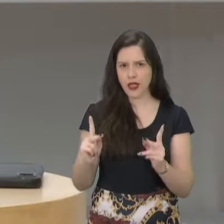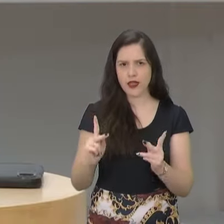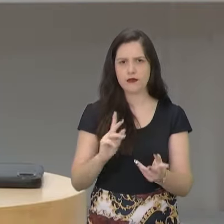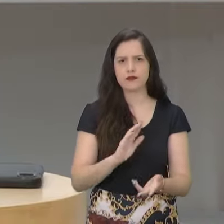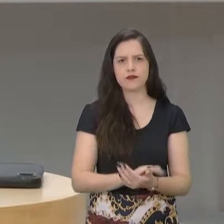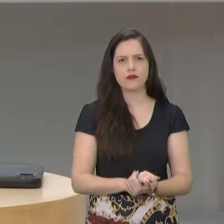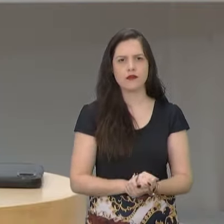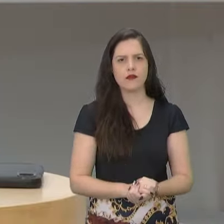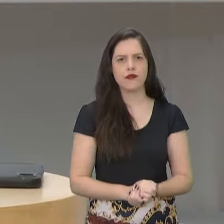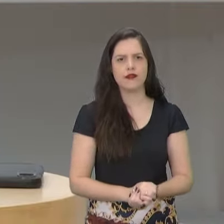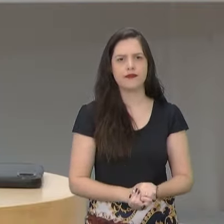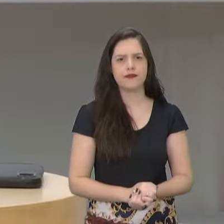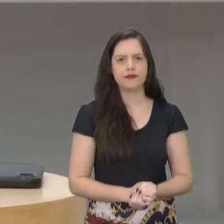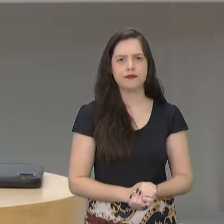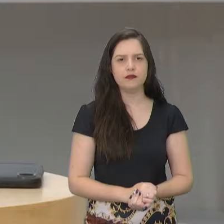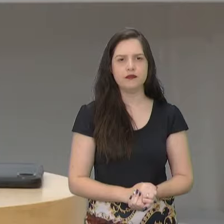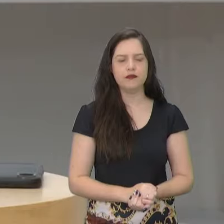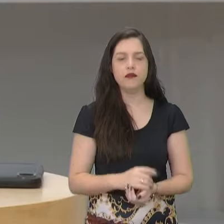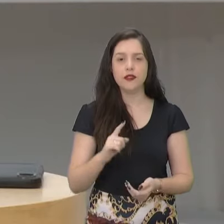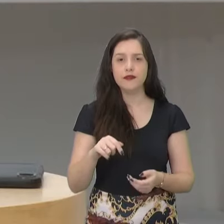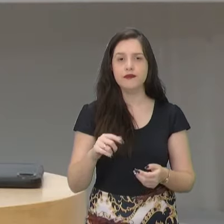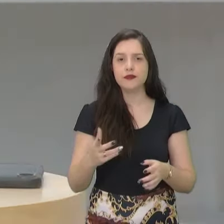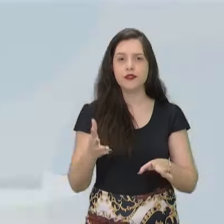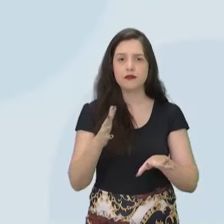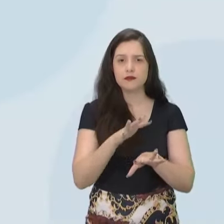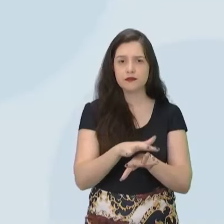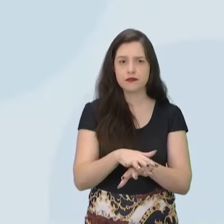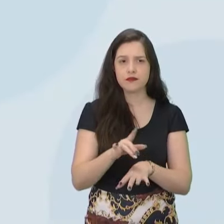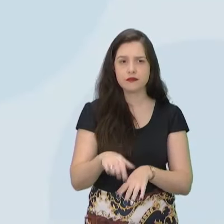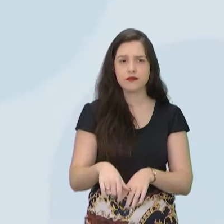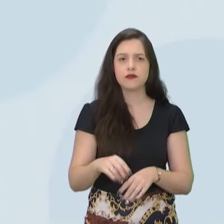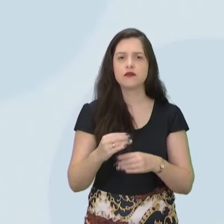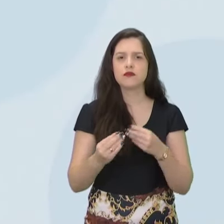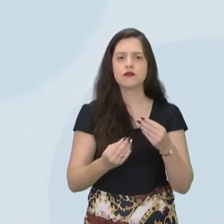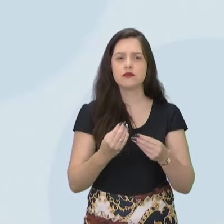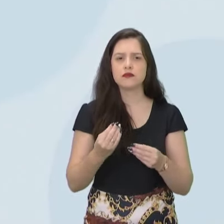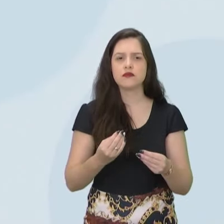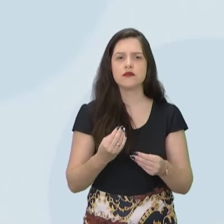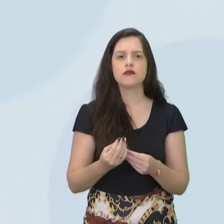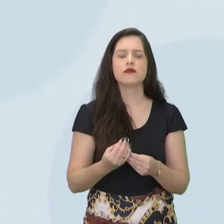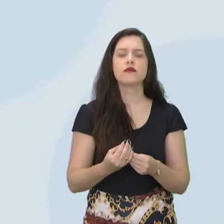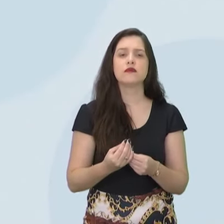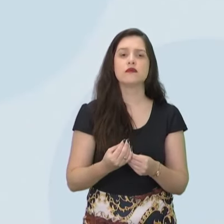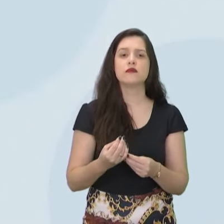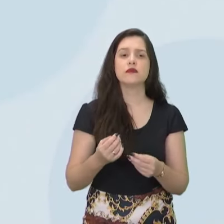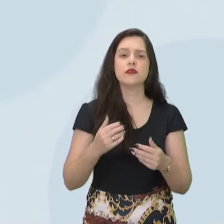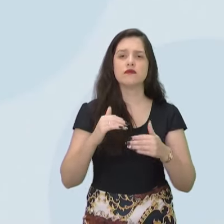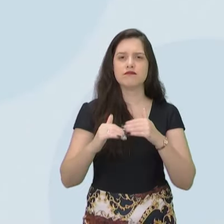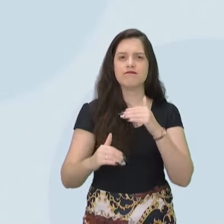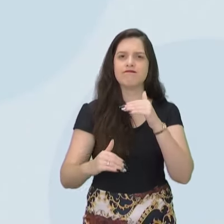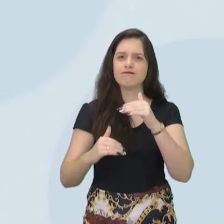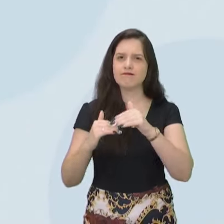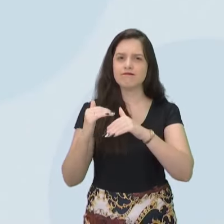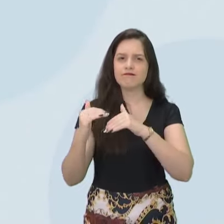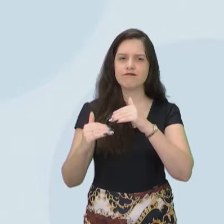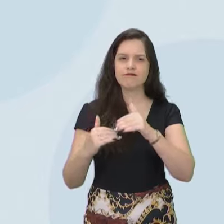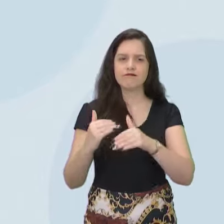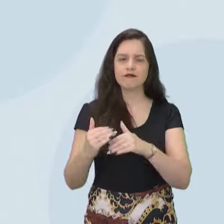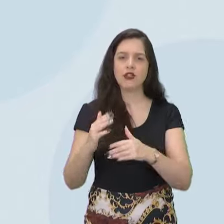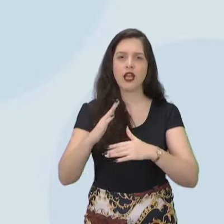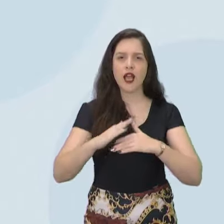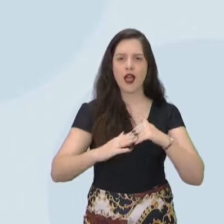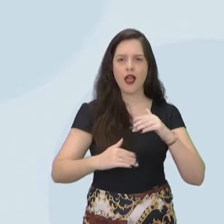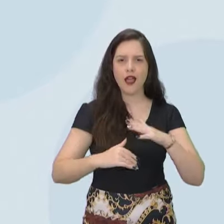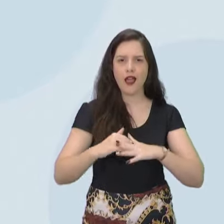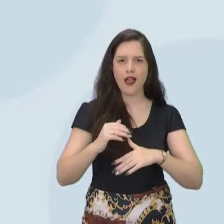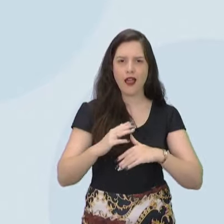No caso dessa introdução aí, dessa sondagem, a gente consegue ver nitidamente o desenvolvimento da